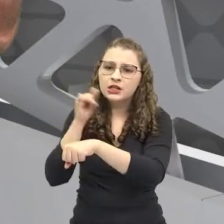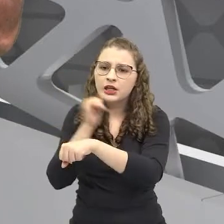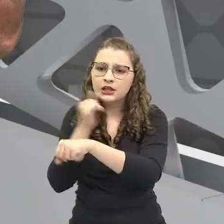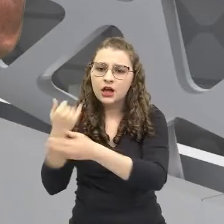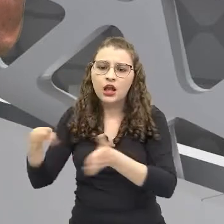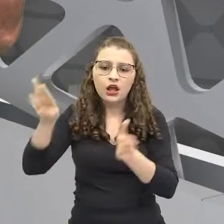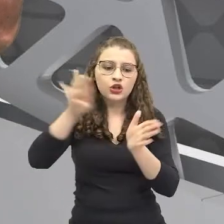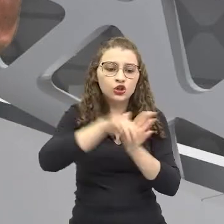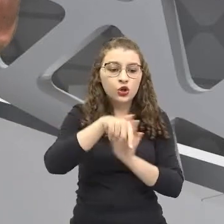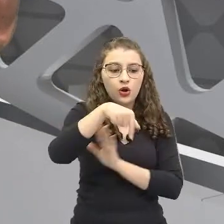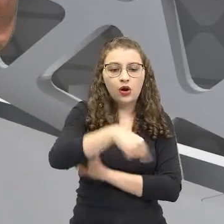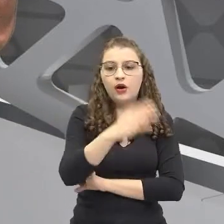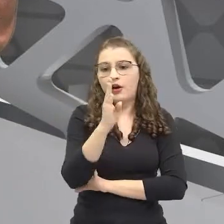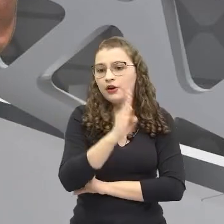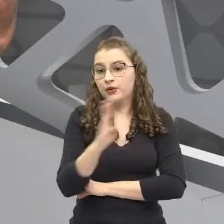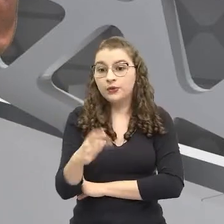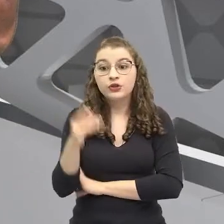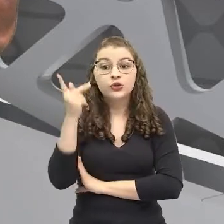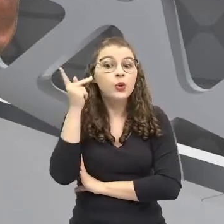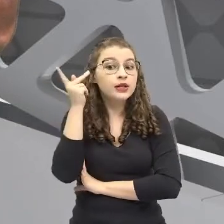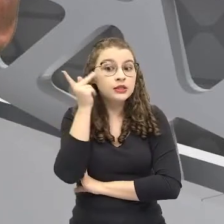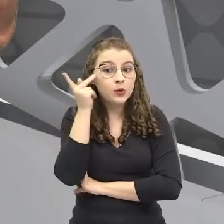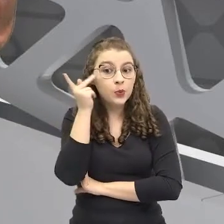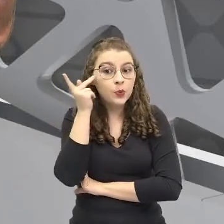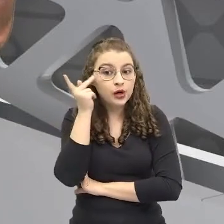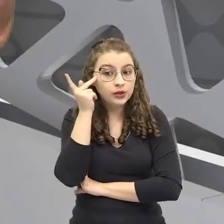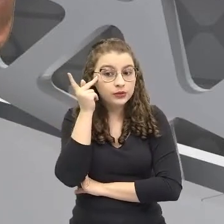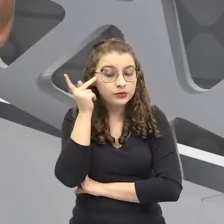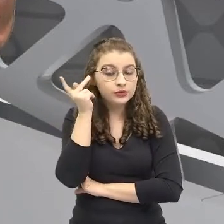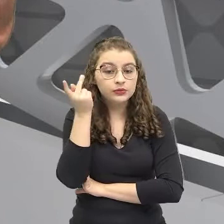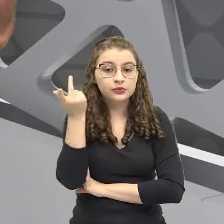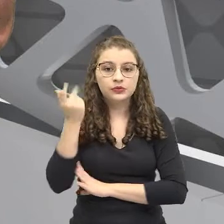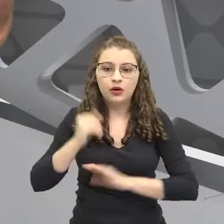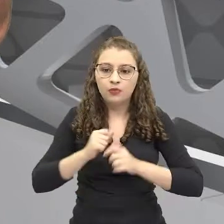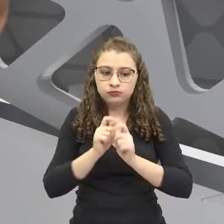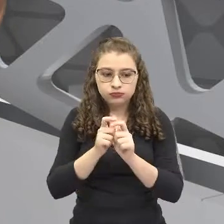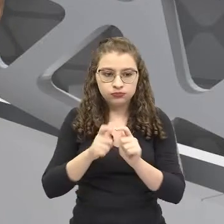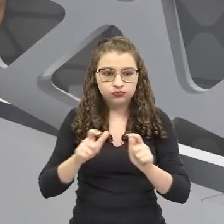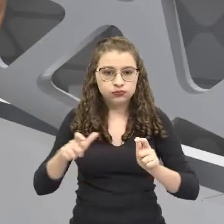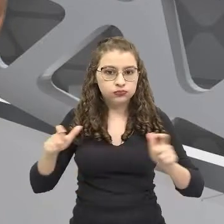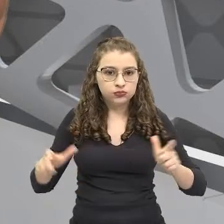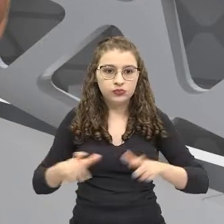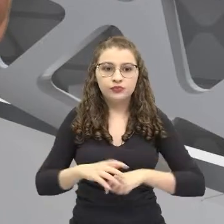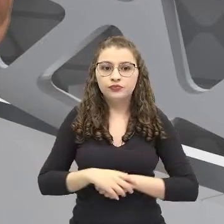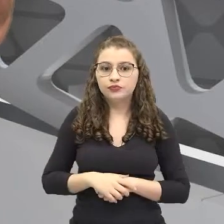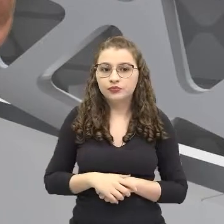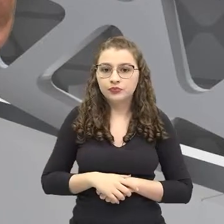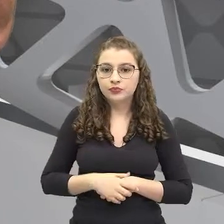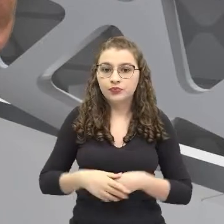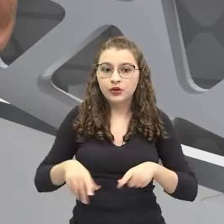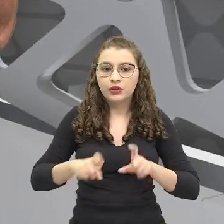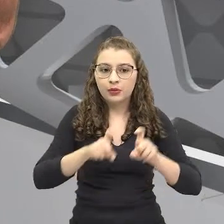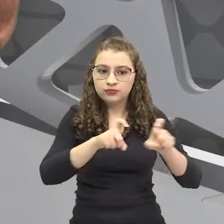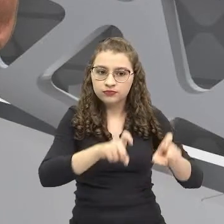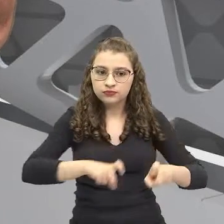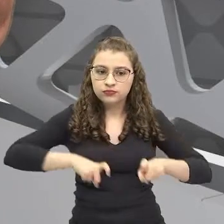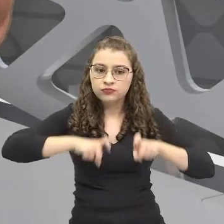imigração italiana, chegando na cidade, né? Então, houve essa efervescência. O que mais? As lavouras de